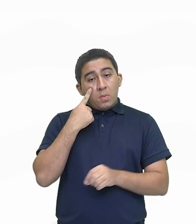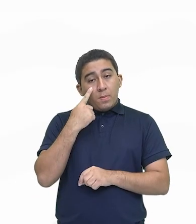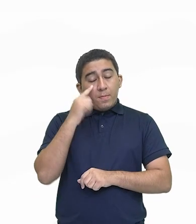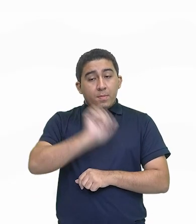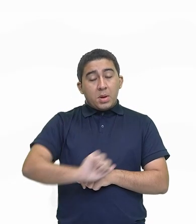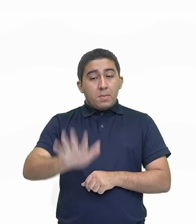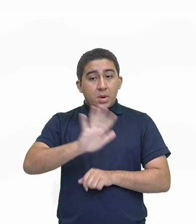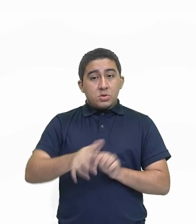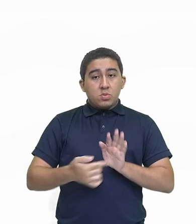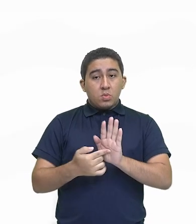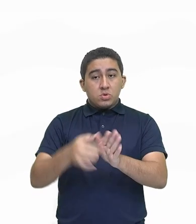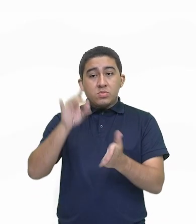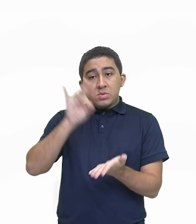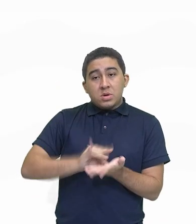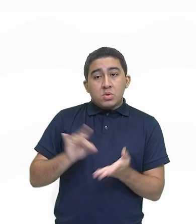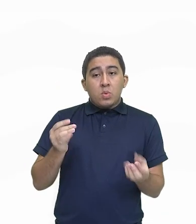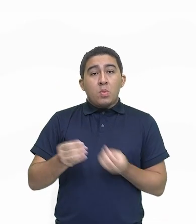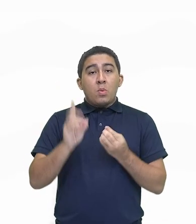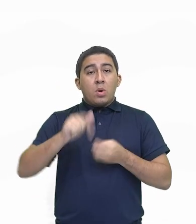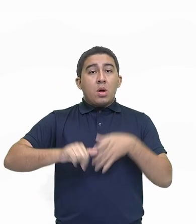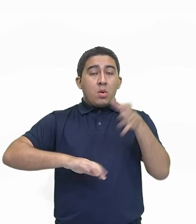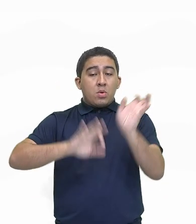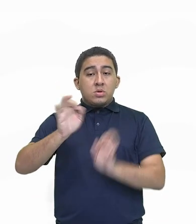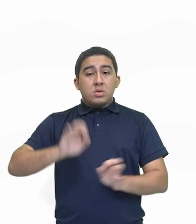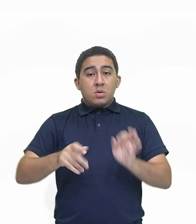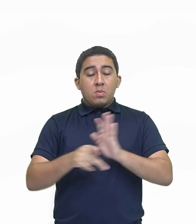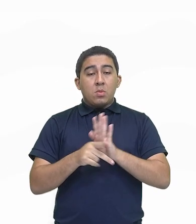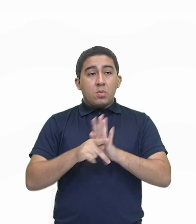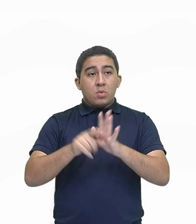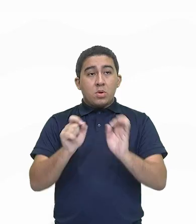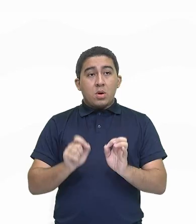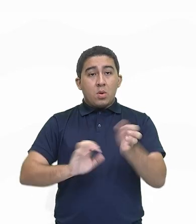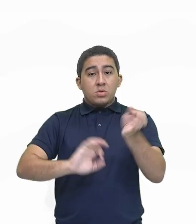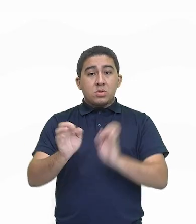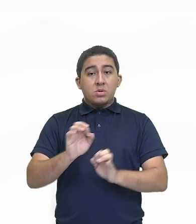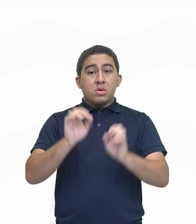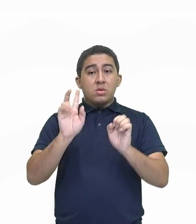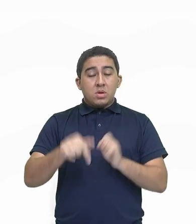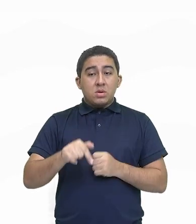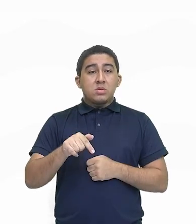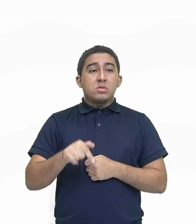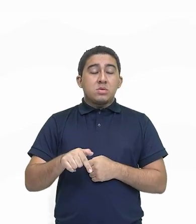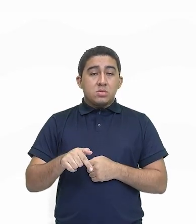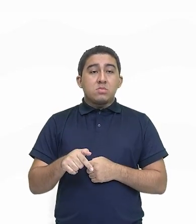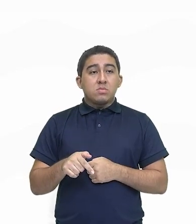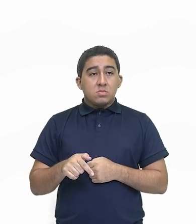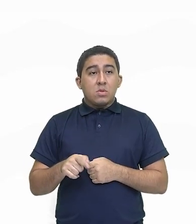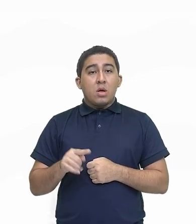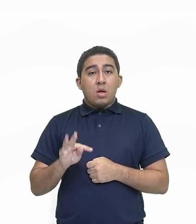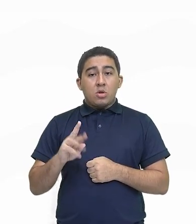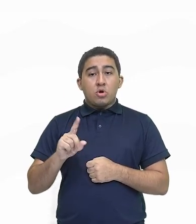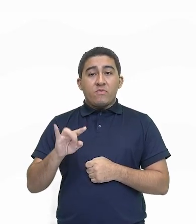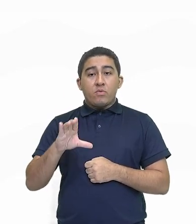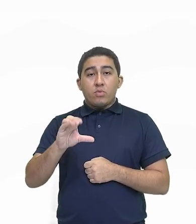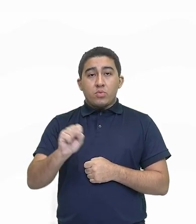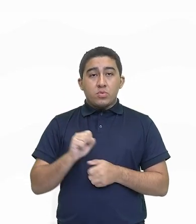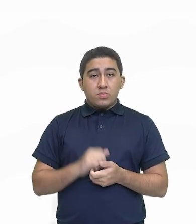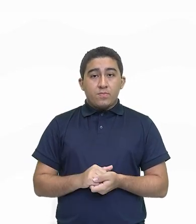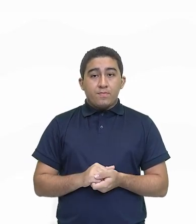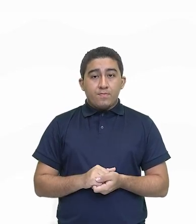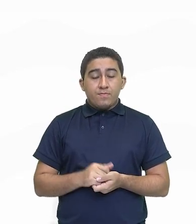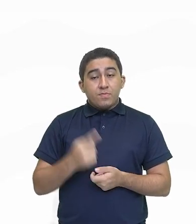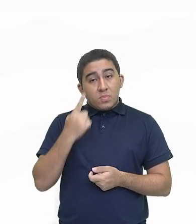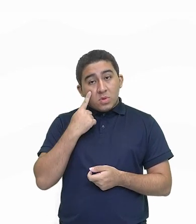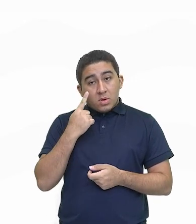bem como que fica a distribuição, né, a organização desses níveis tróficos. Vocês estão vendo aí